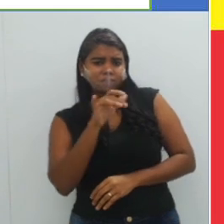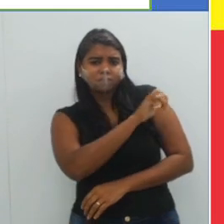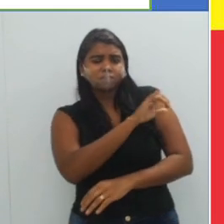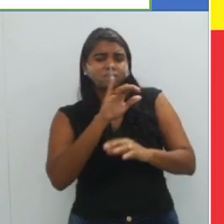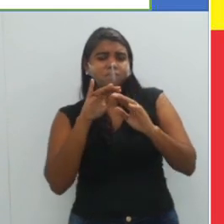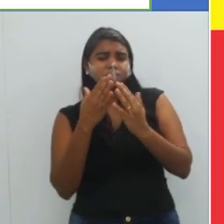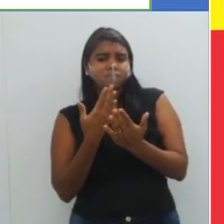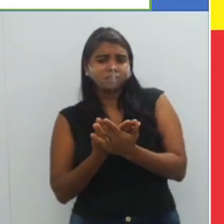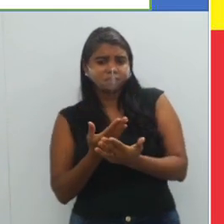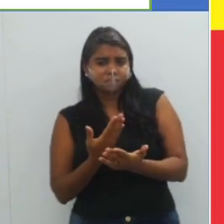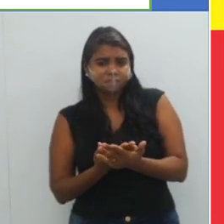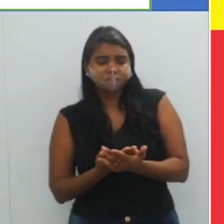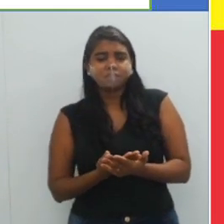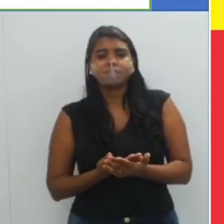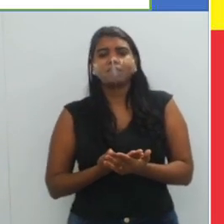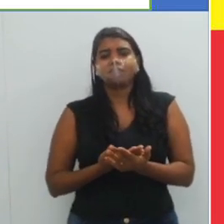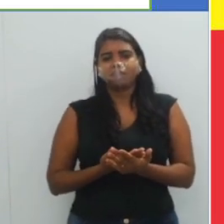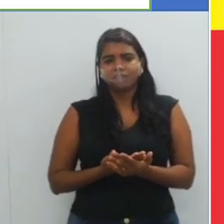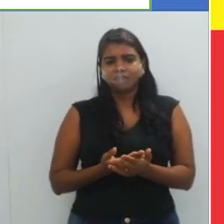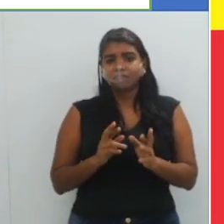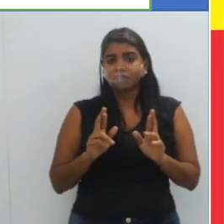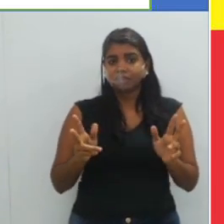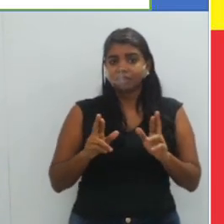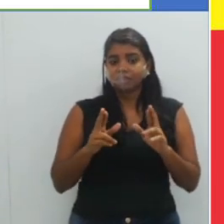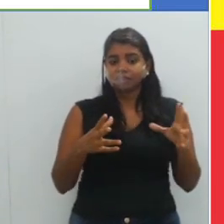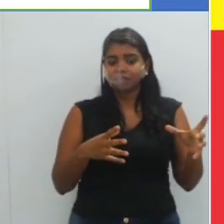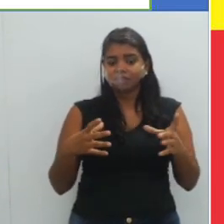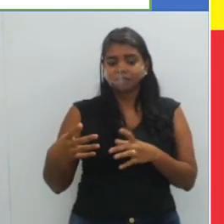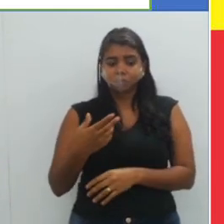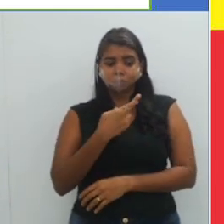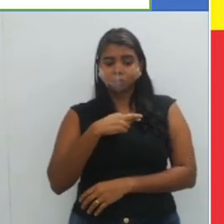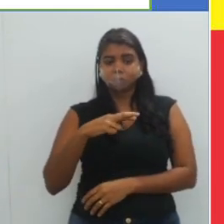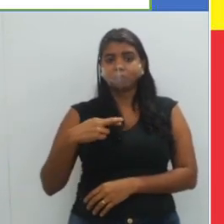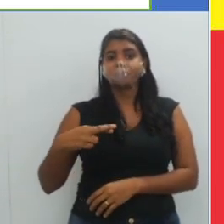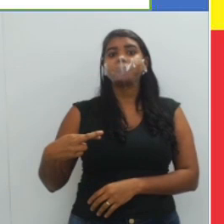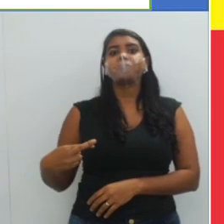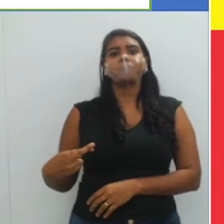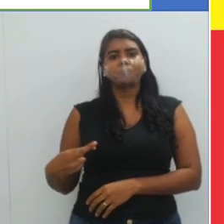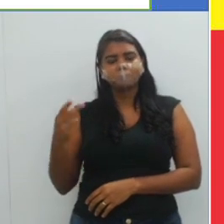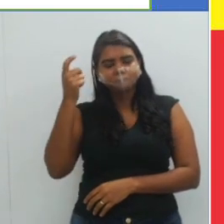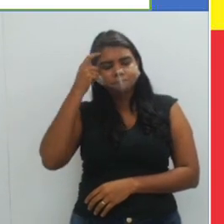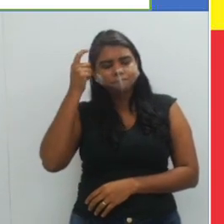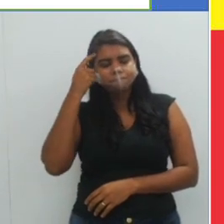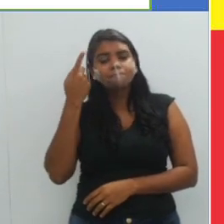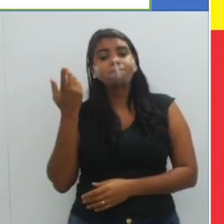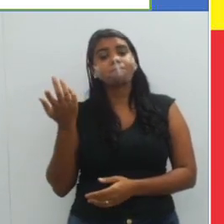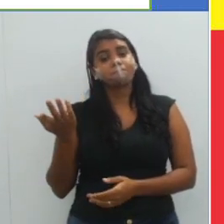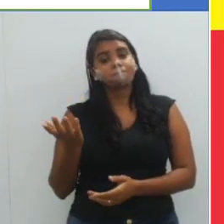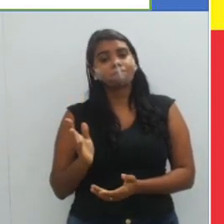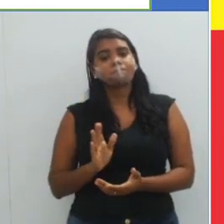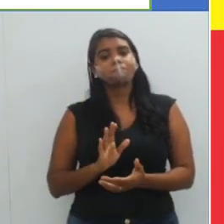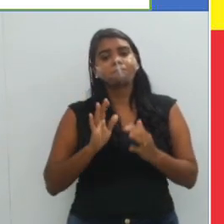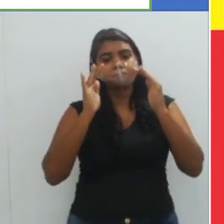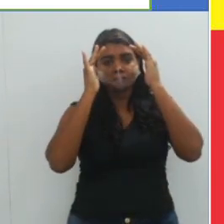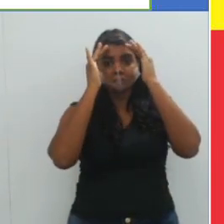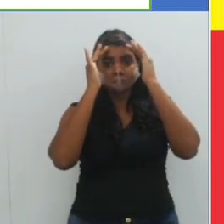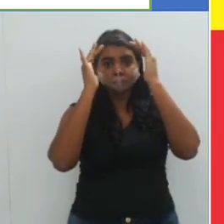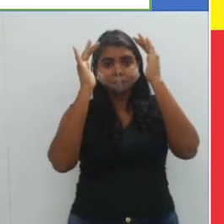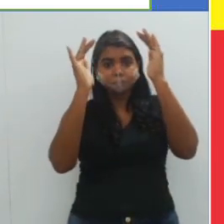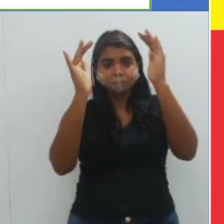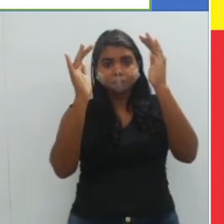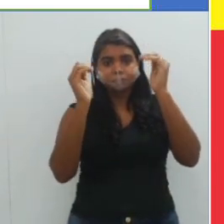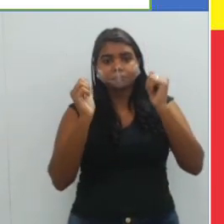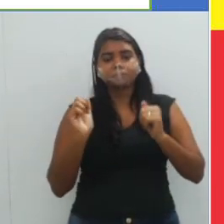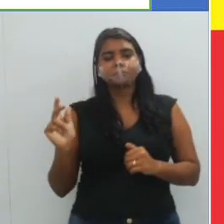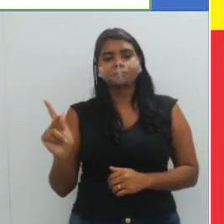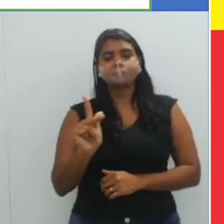entre os estudantes, as estudantes, sobre os diferentes grupos religiosos e de pensamentos, ou seja, o